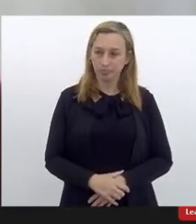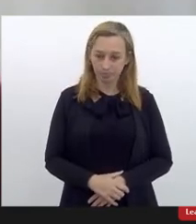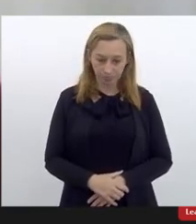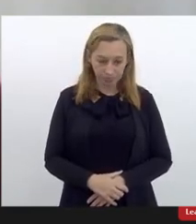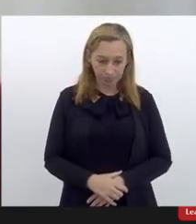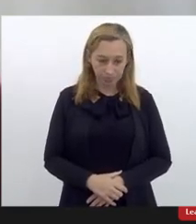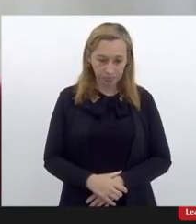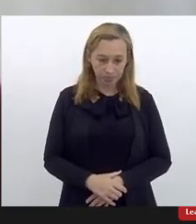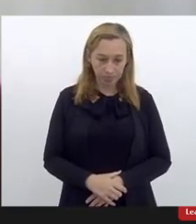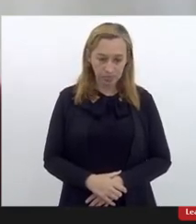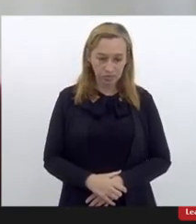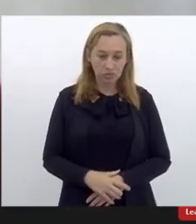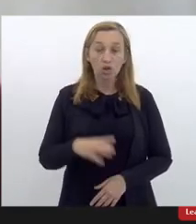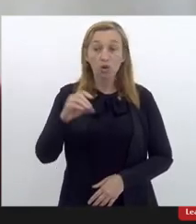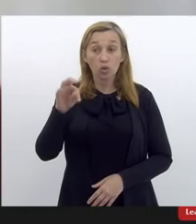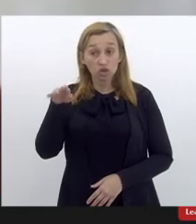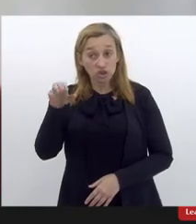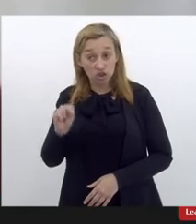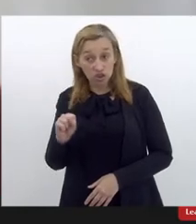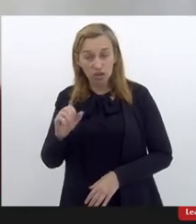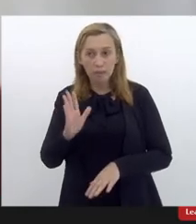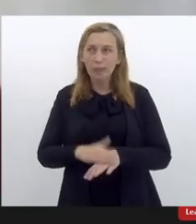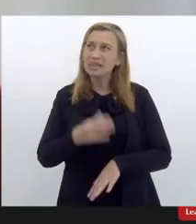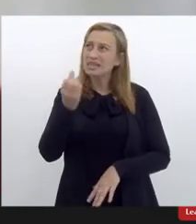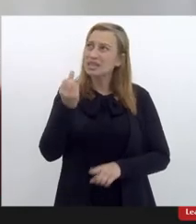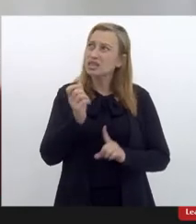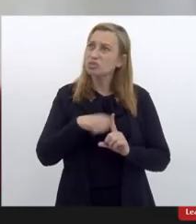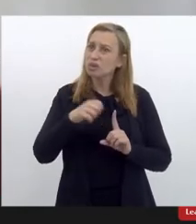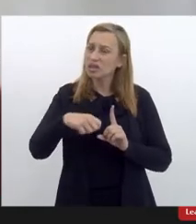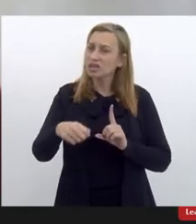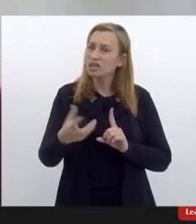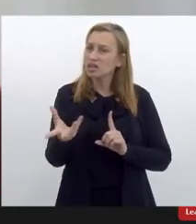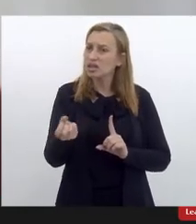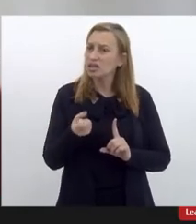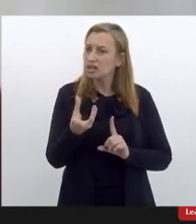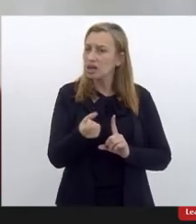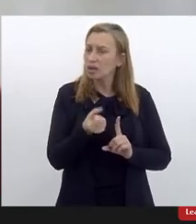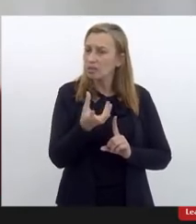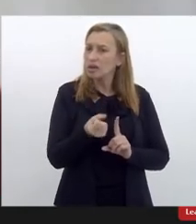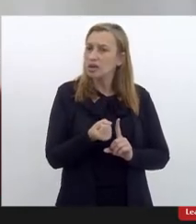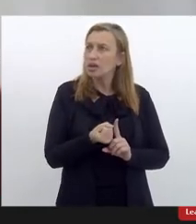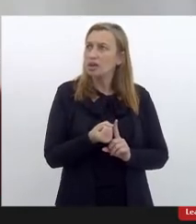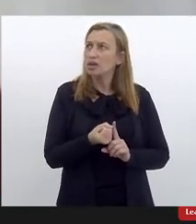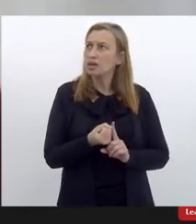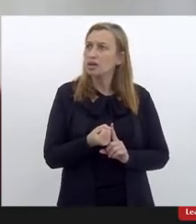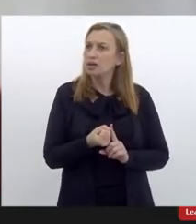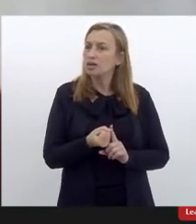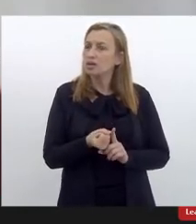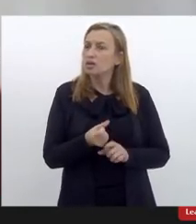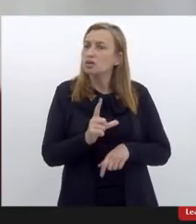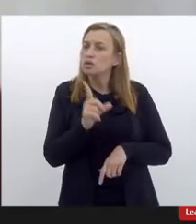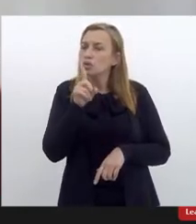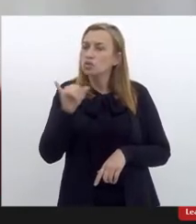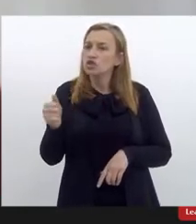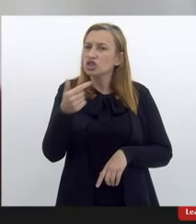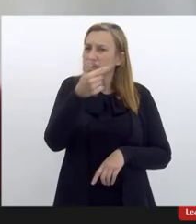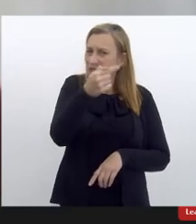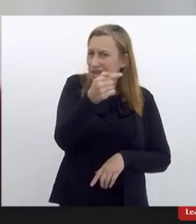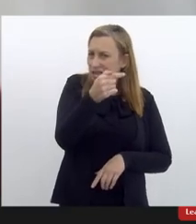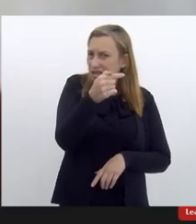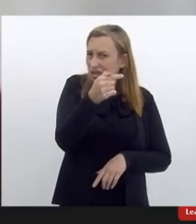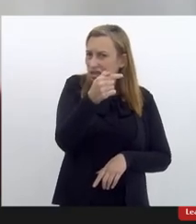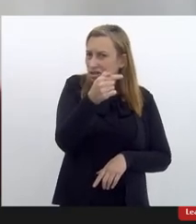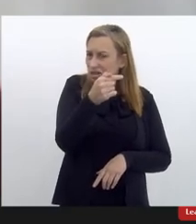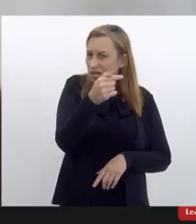Sobre a questão dos cotistas, já há mais de 6 meses que eles recebem com a data do dia 7,